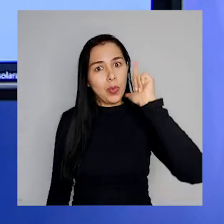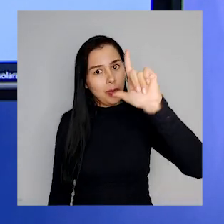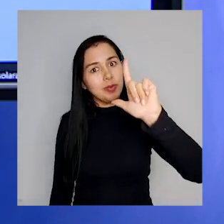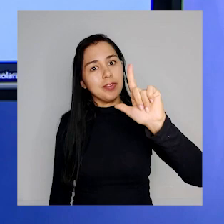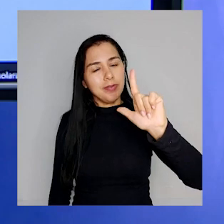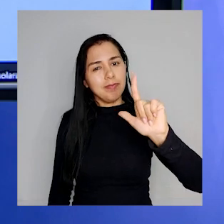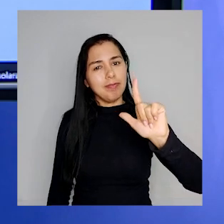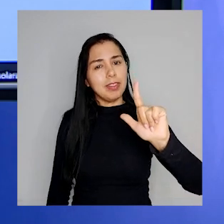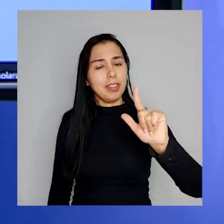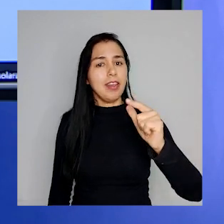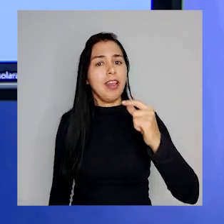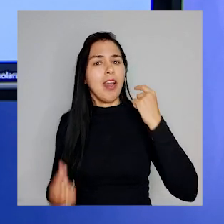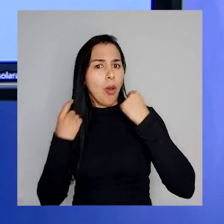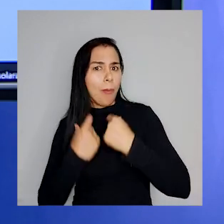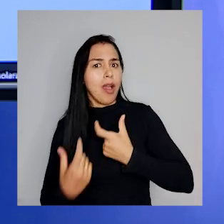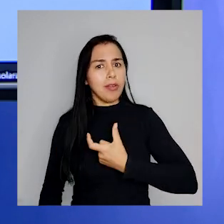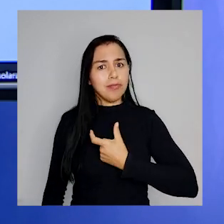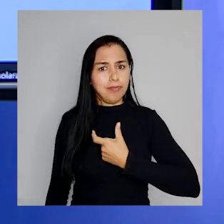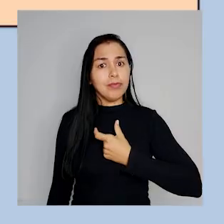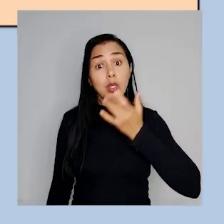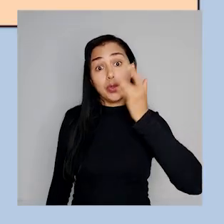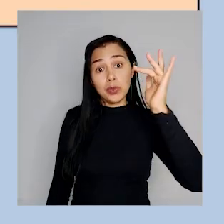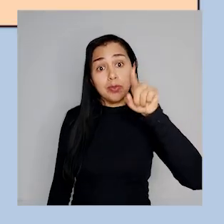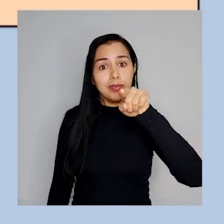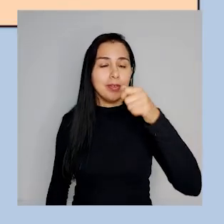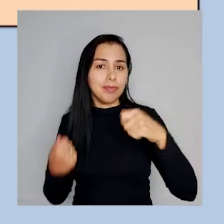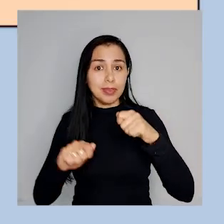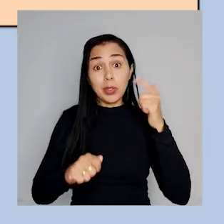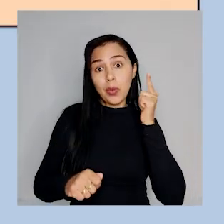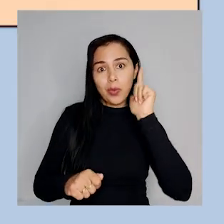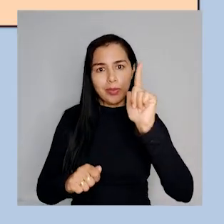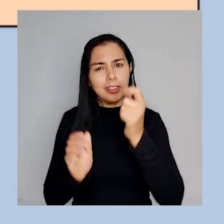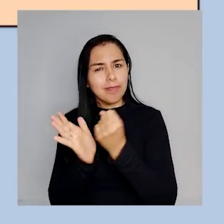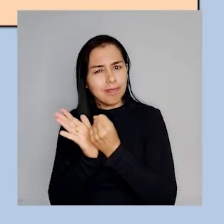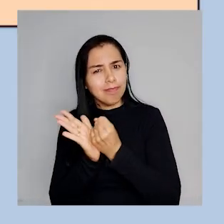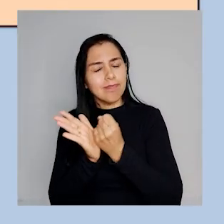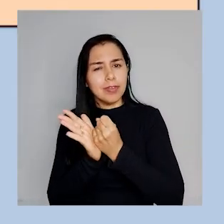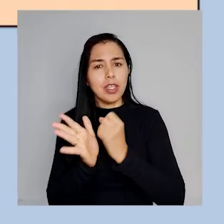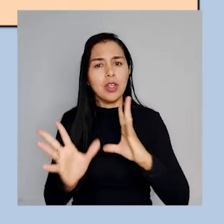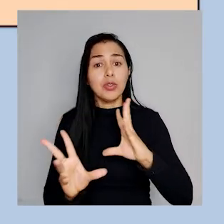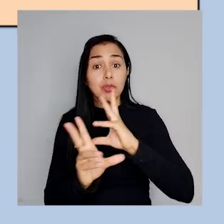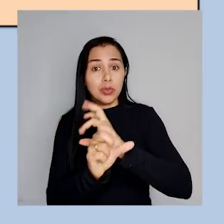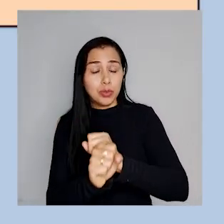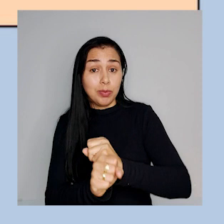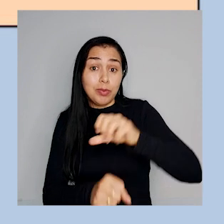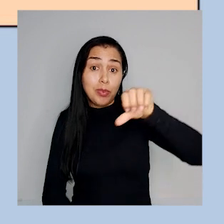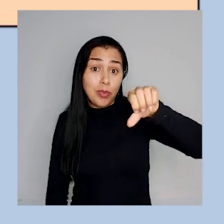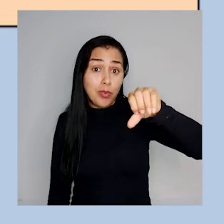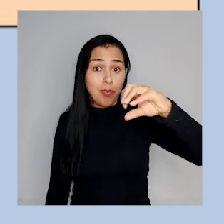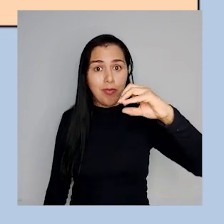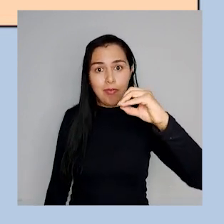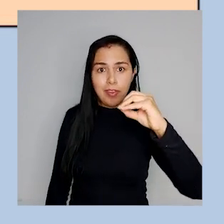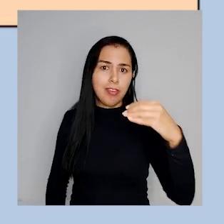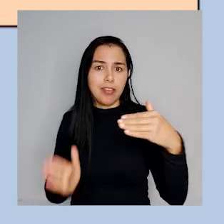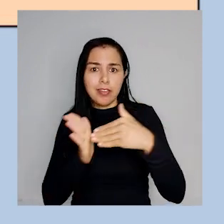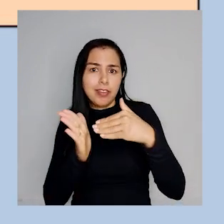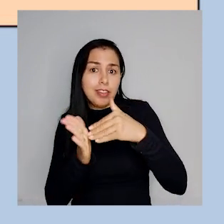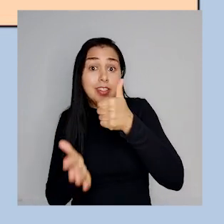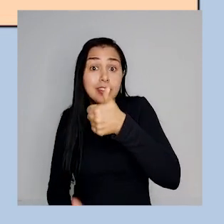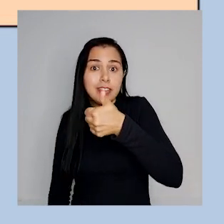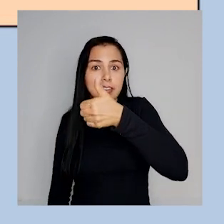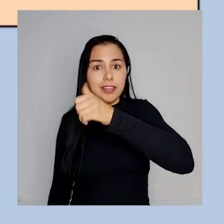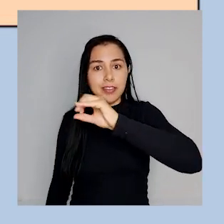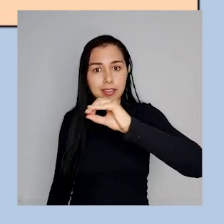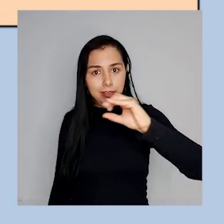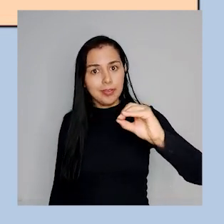Para você estar concorrendo a uma medalha de ouro, você vai ter que ficar entre 90 e